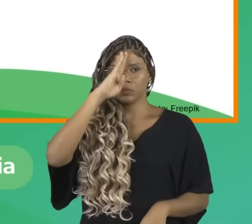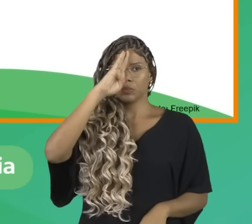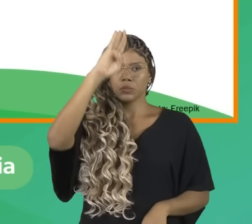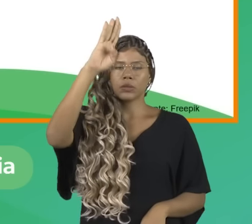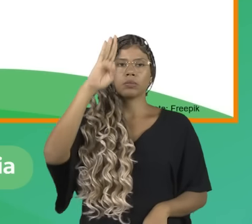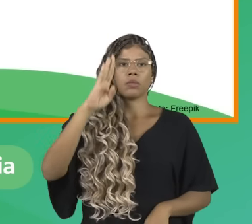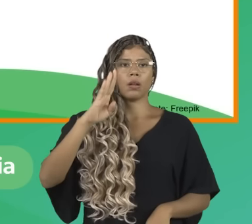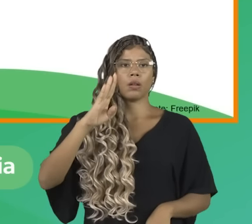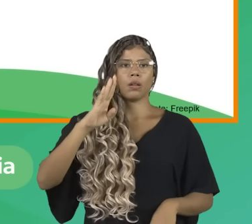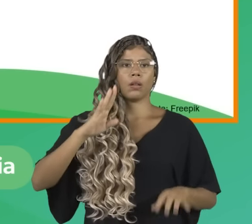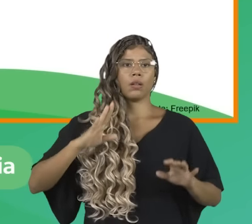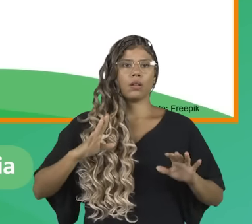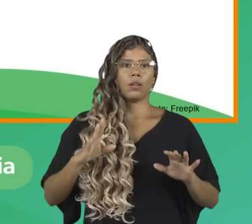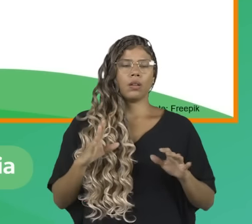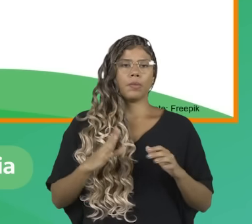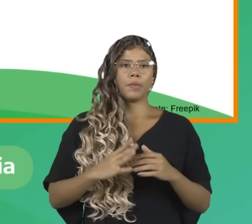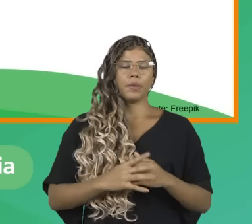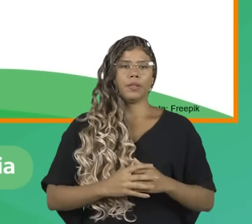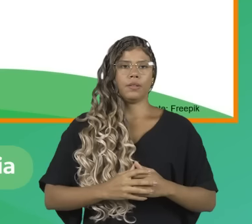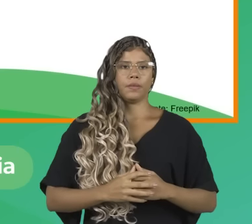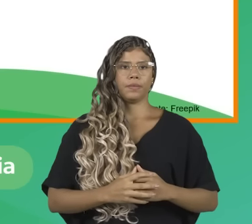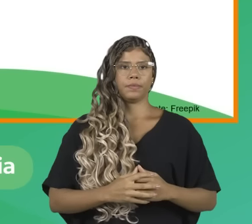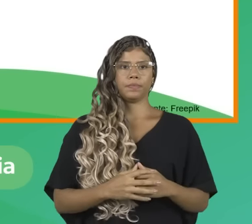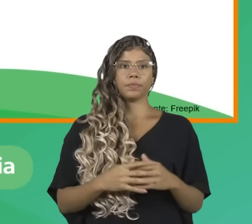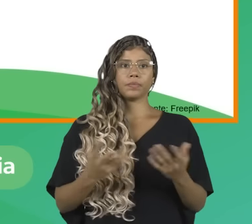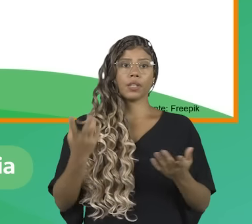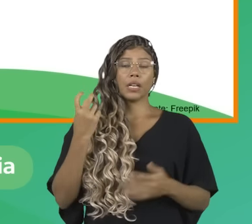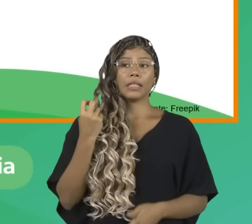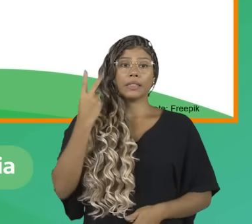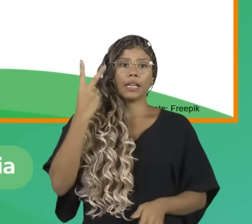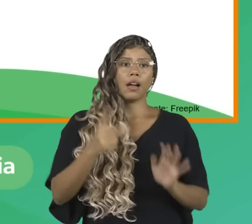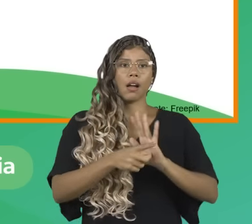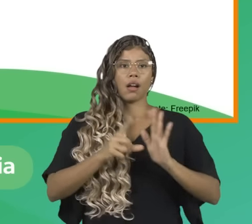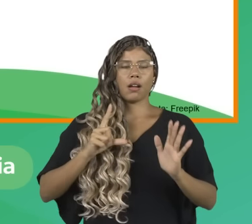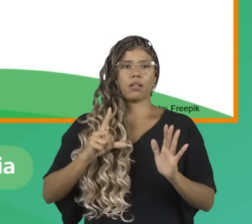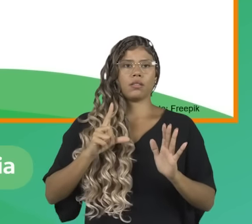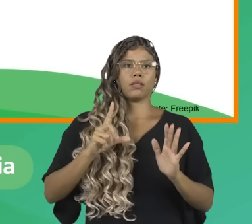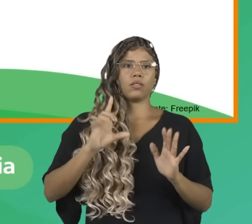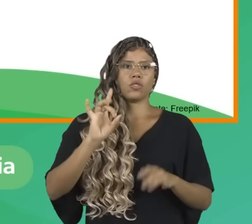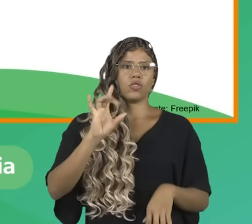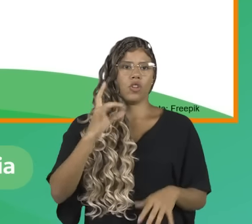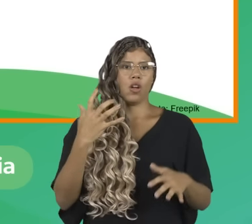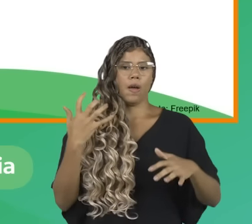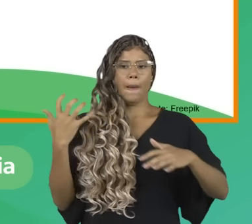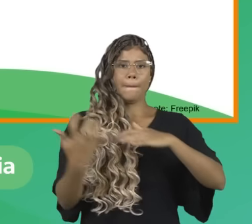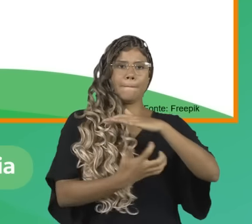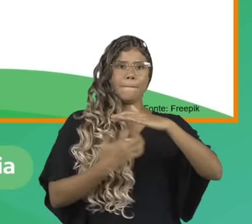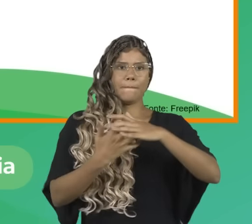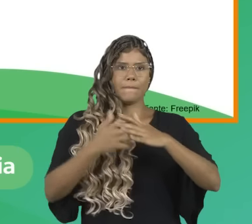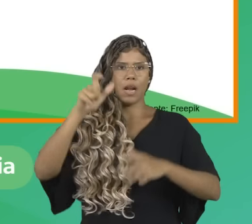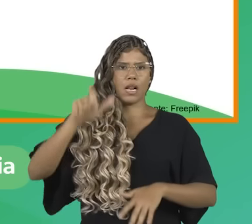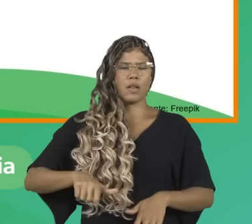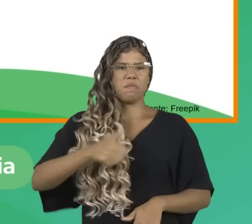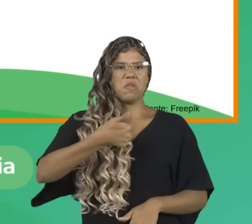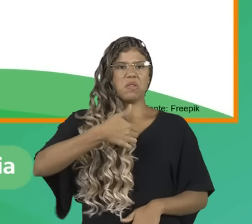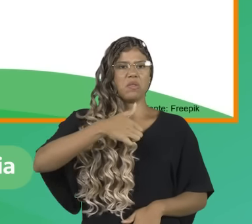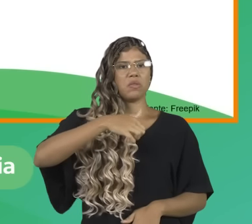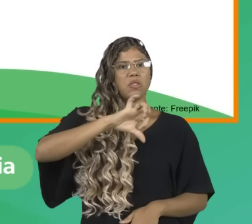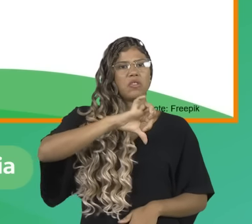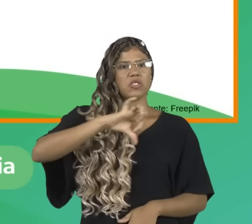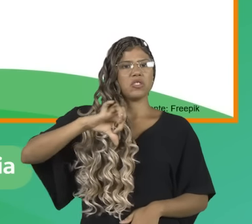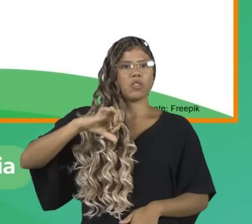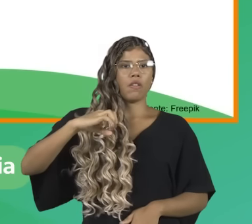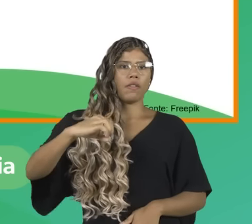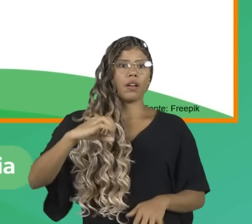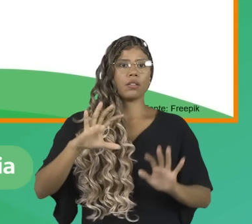casa, desde smartphones que antes eram coisas apenas de empresários, no final dos anos 90 e início dos anos 2000, agora as pessoas tinham acesso